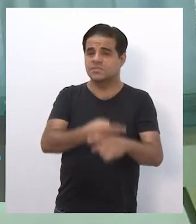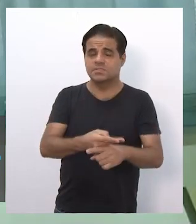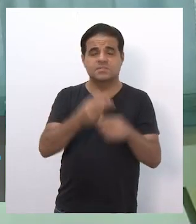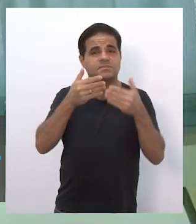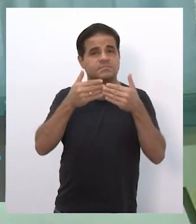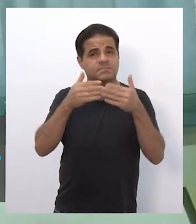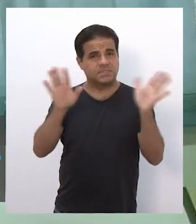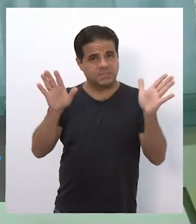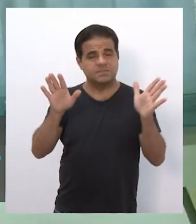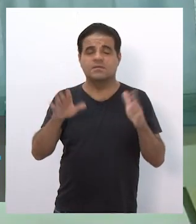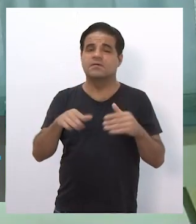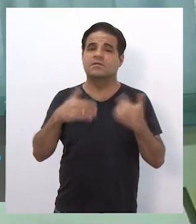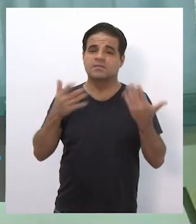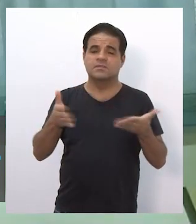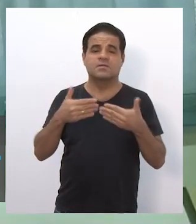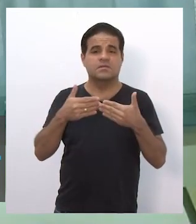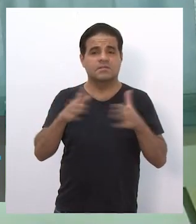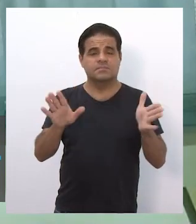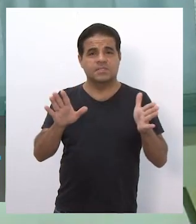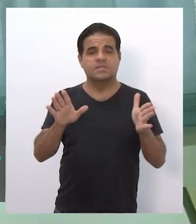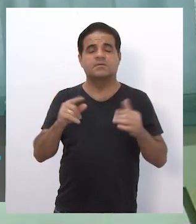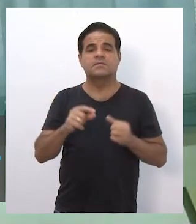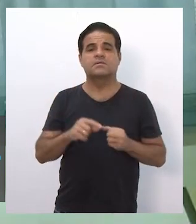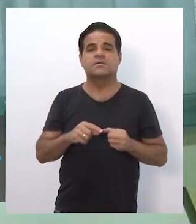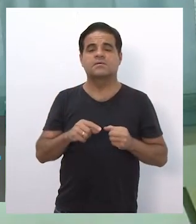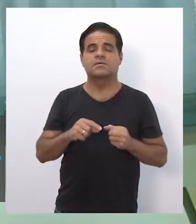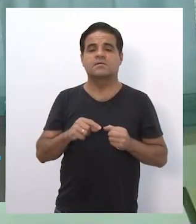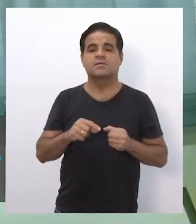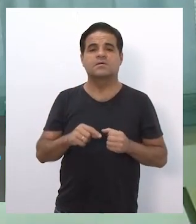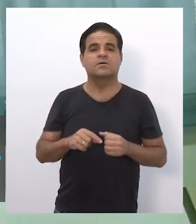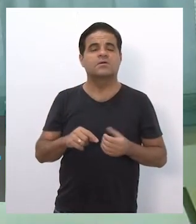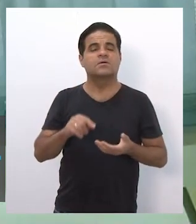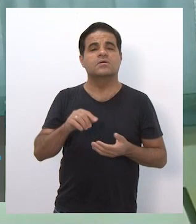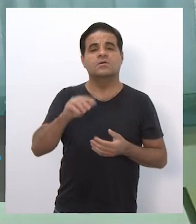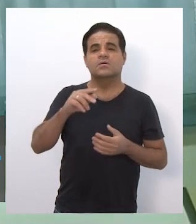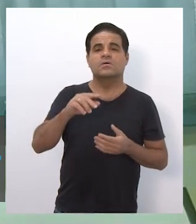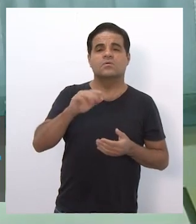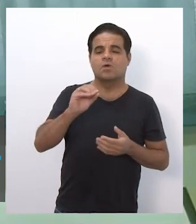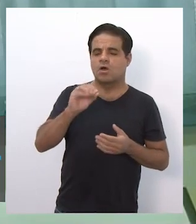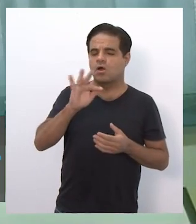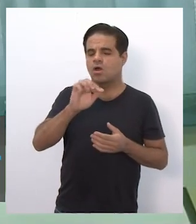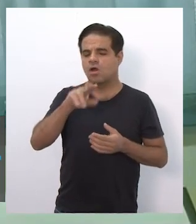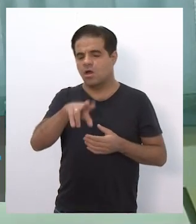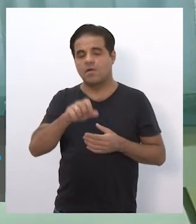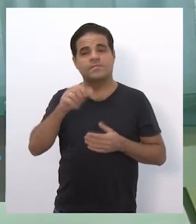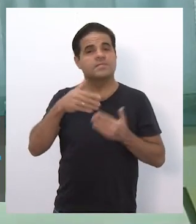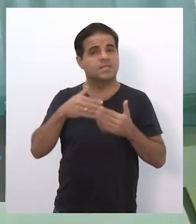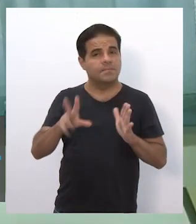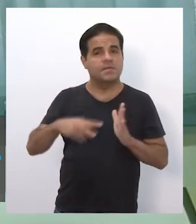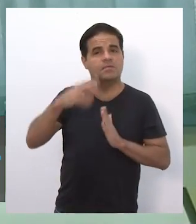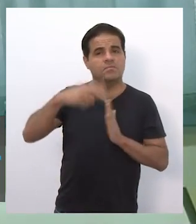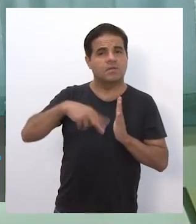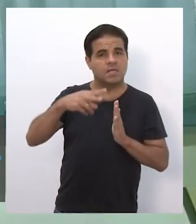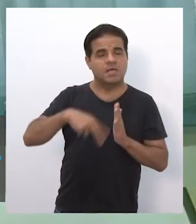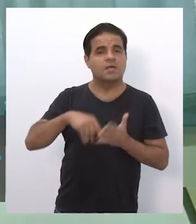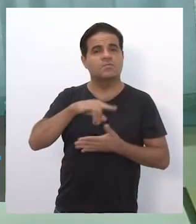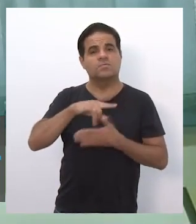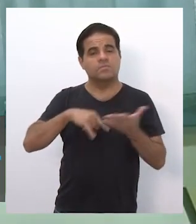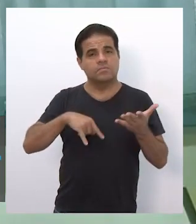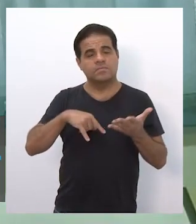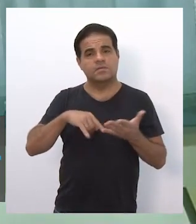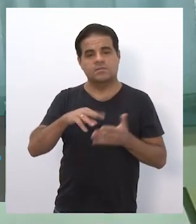abrir no caso, vamos falar assim, abrir o pacote Office, você está lendo, você está abrindo um documento do Word, um exemplo assim,